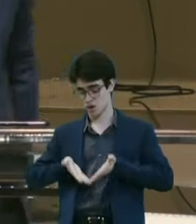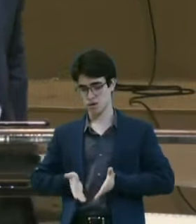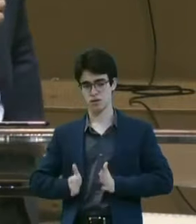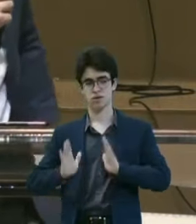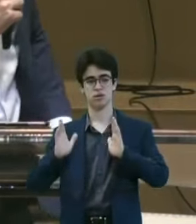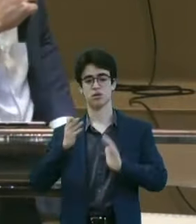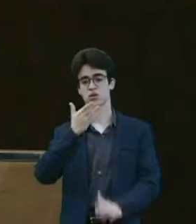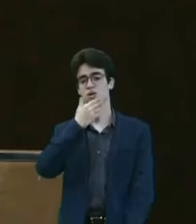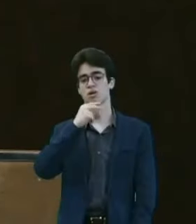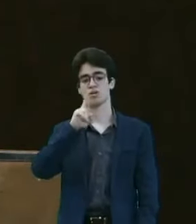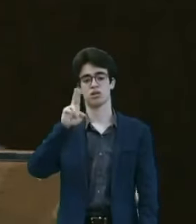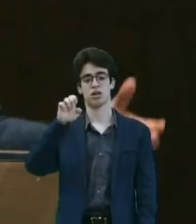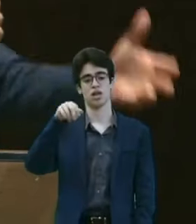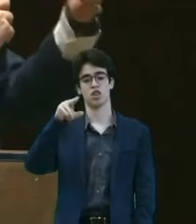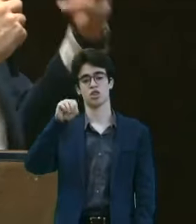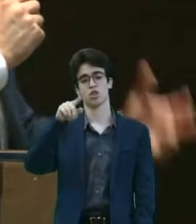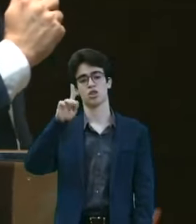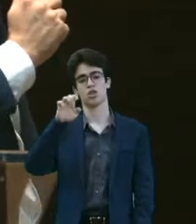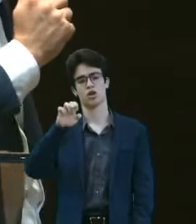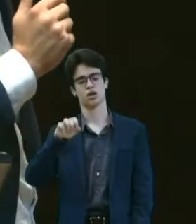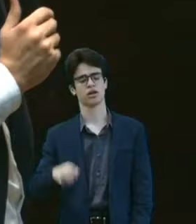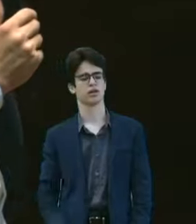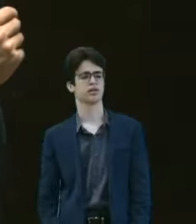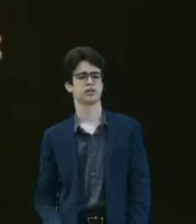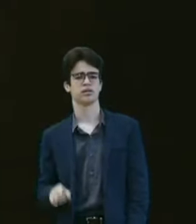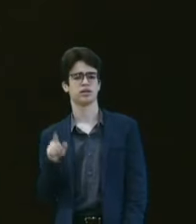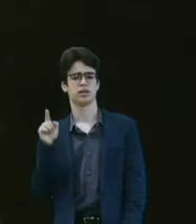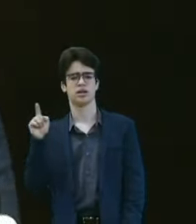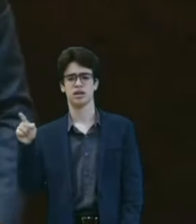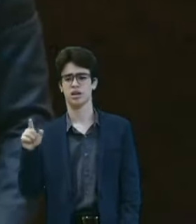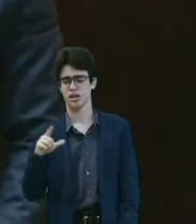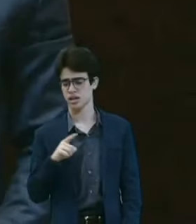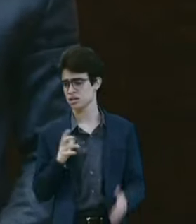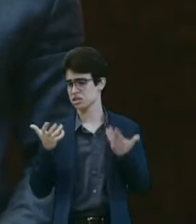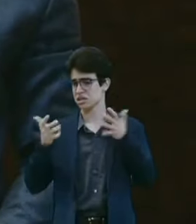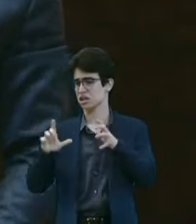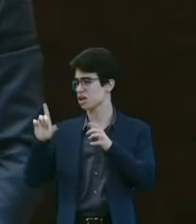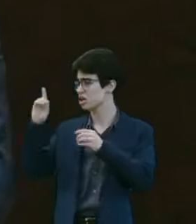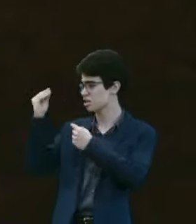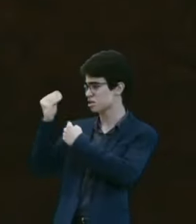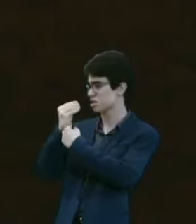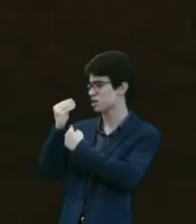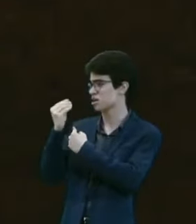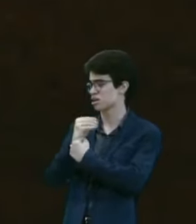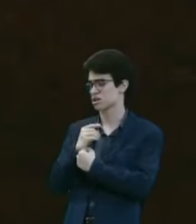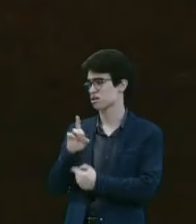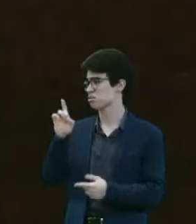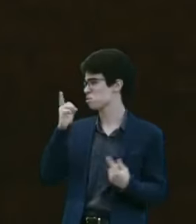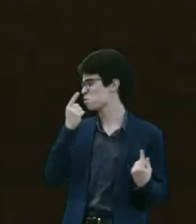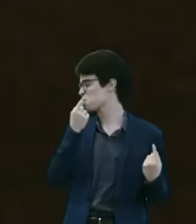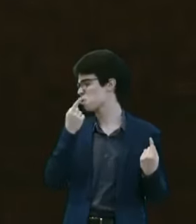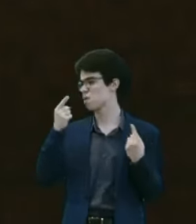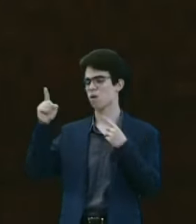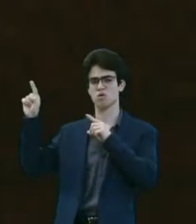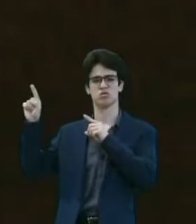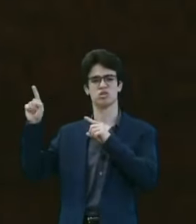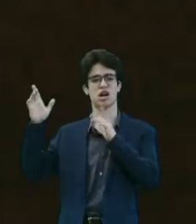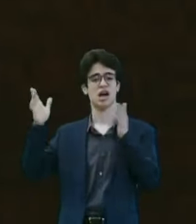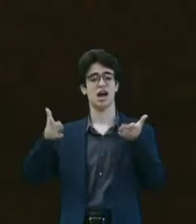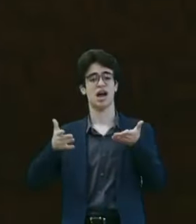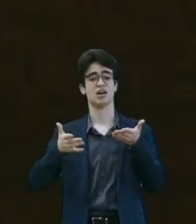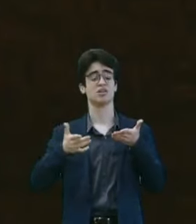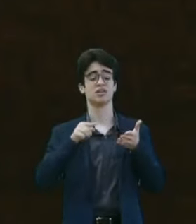Enoque. Ele não aceitou o tratamento de Deus, se revoltou com Deus e criou